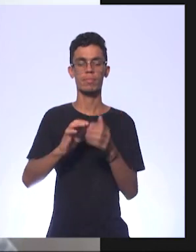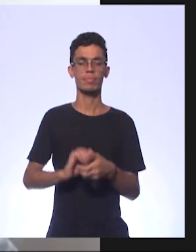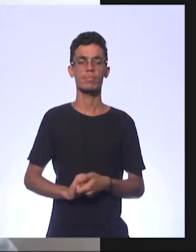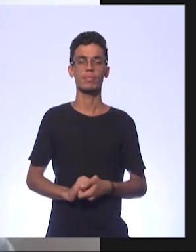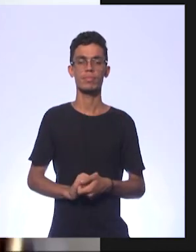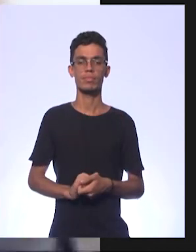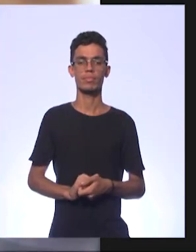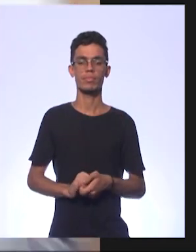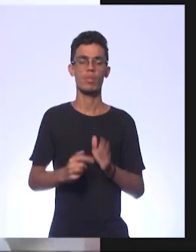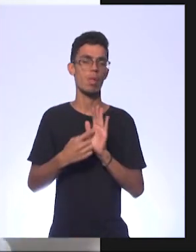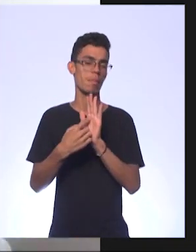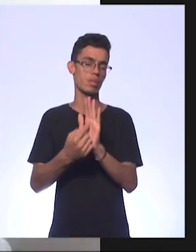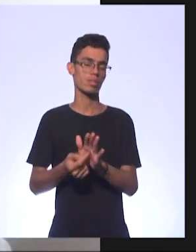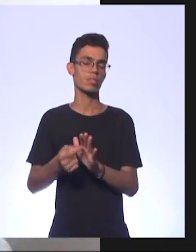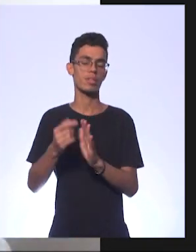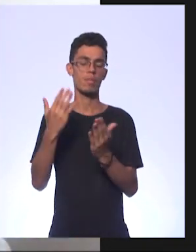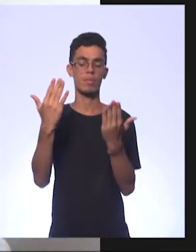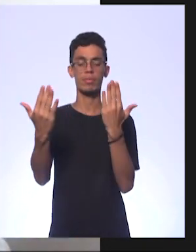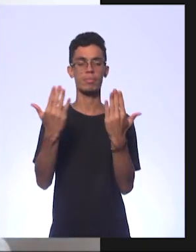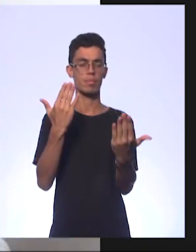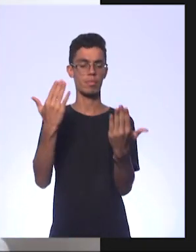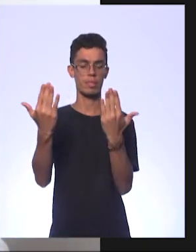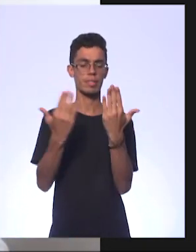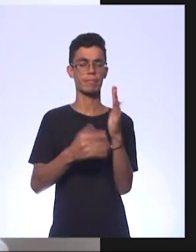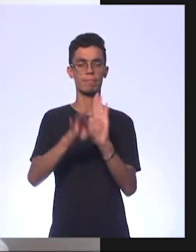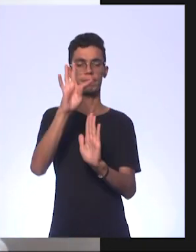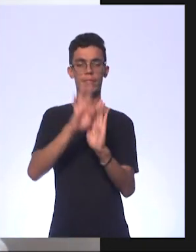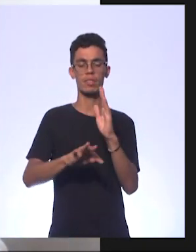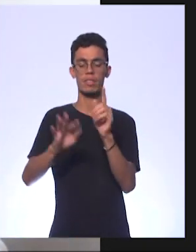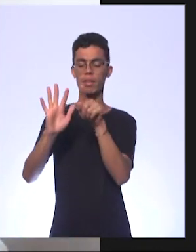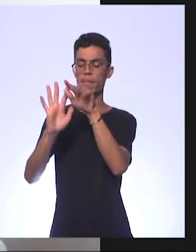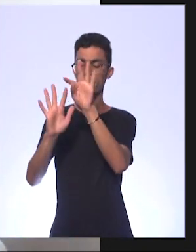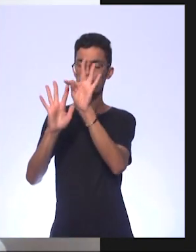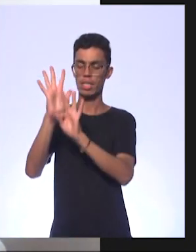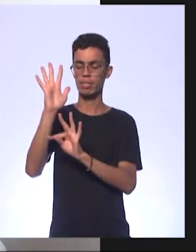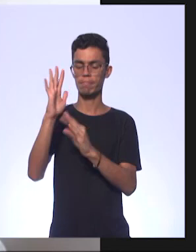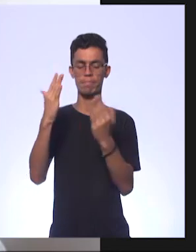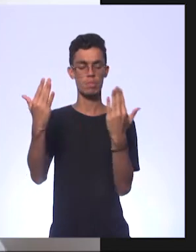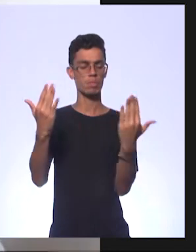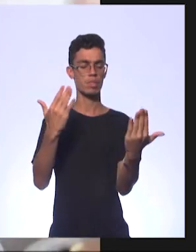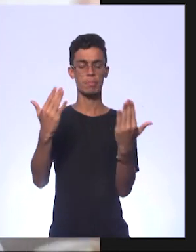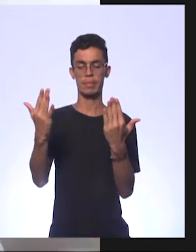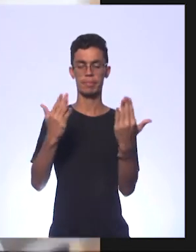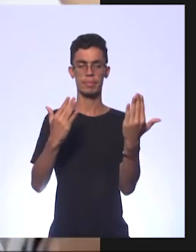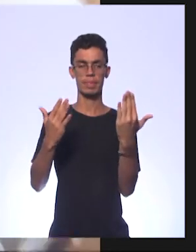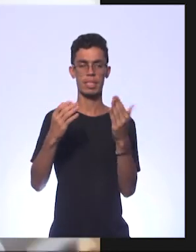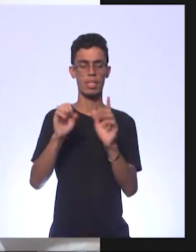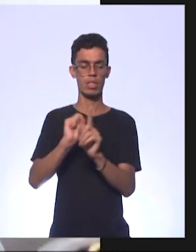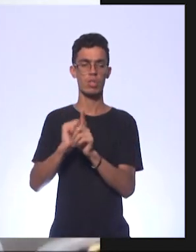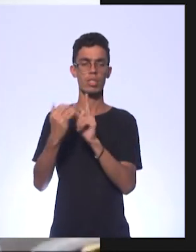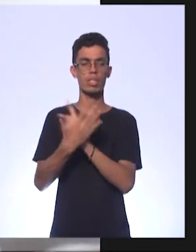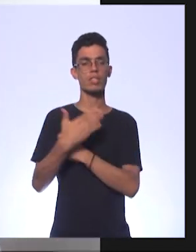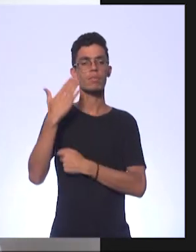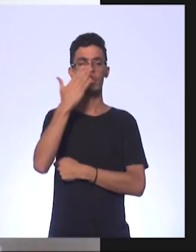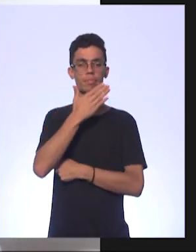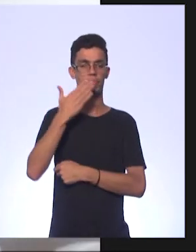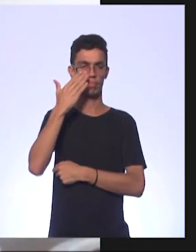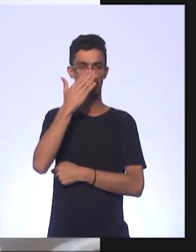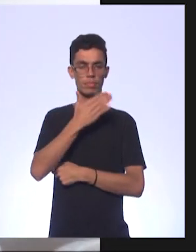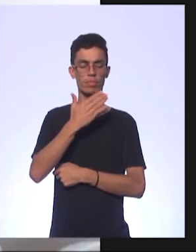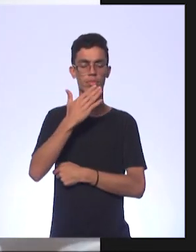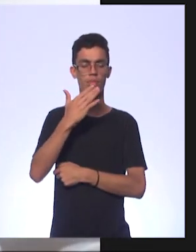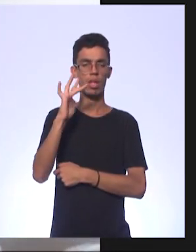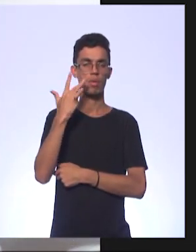nova. Compare a estrutura da sociedade açucareira no ciclo do açúcar com a estrutura em